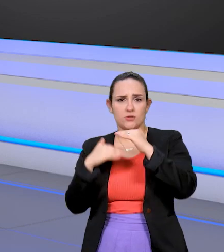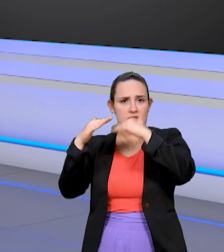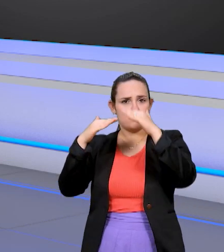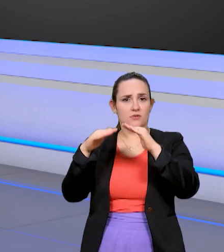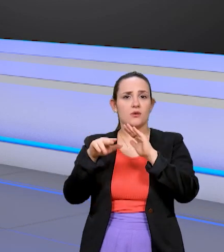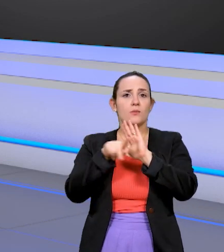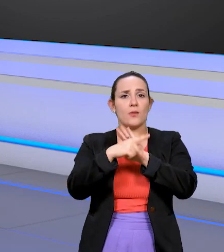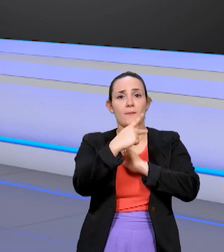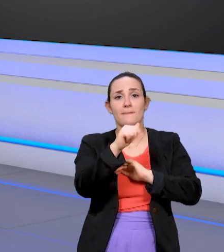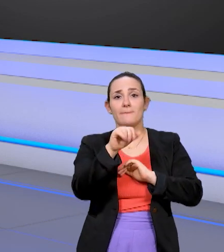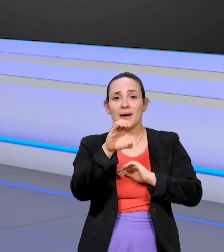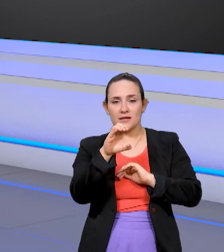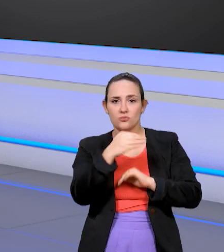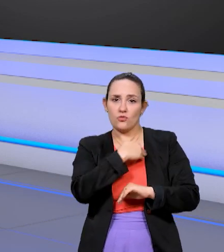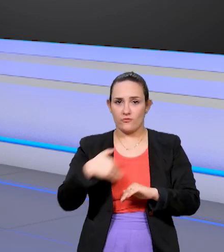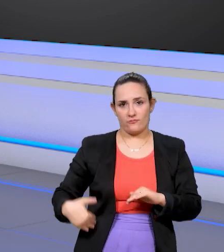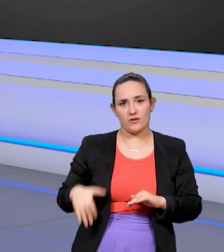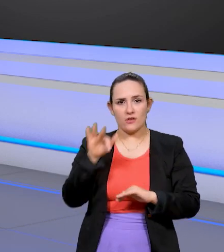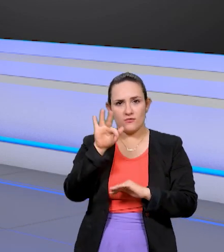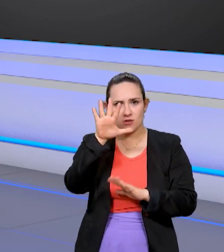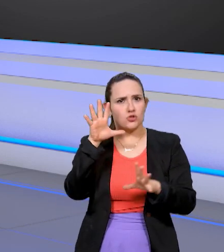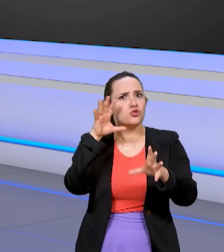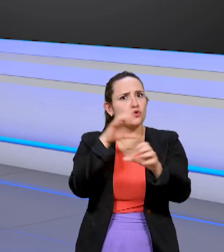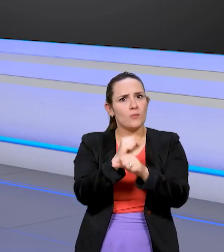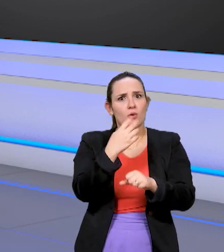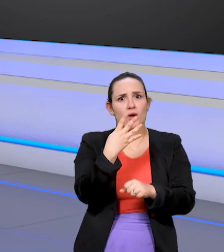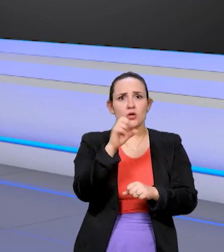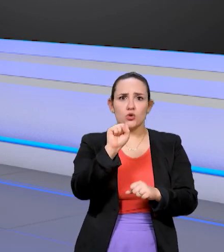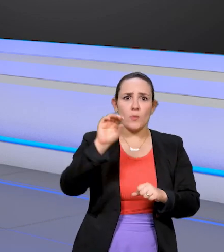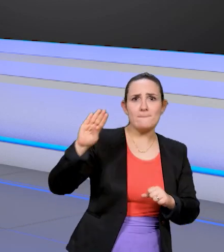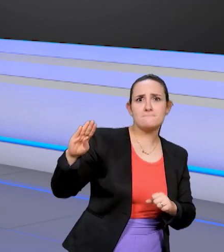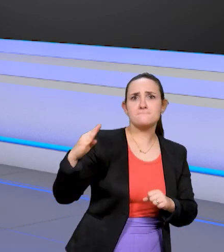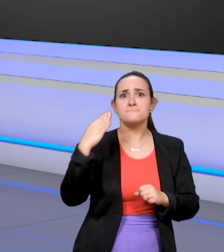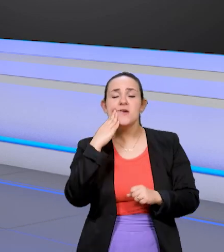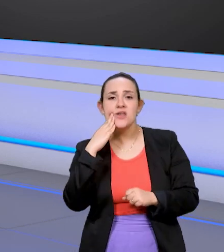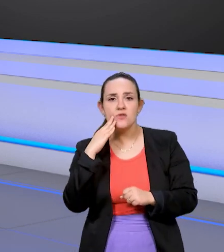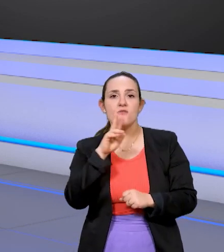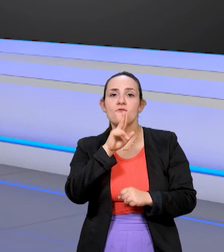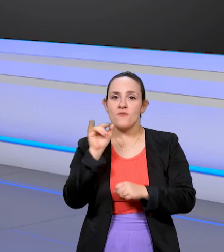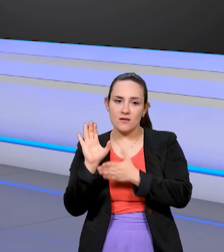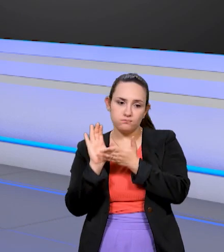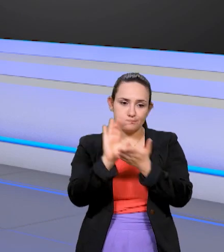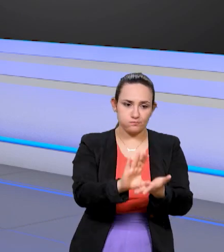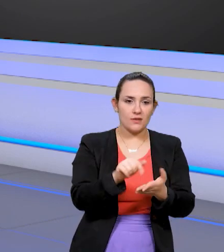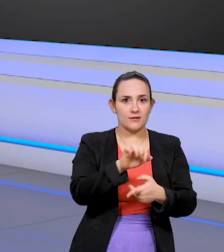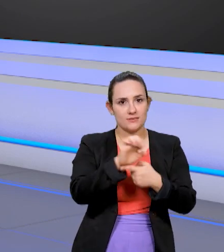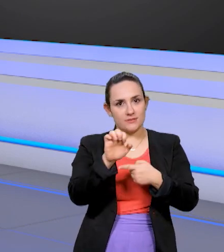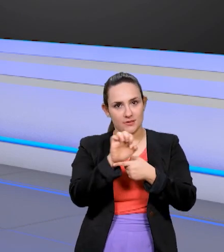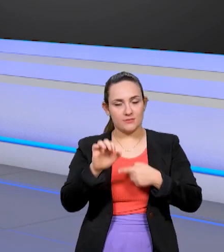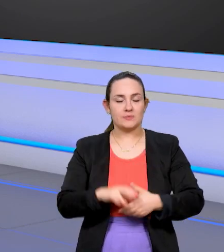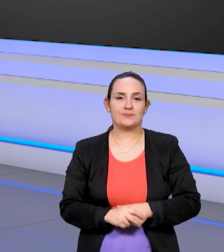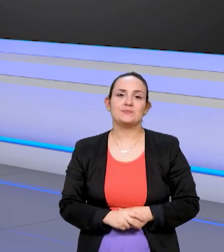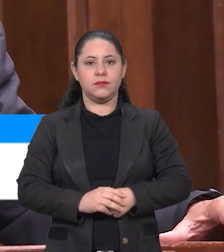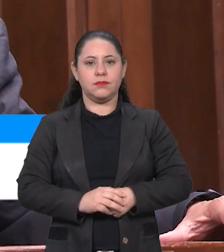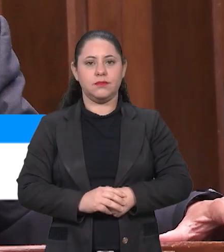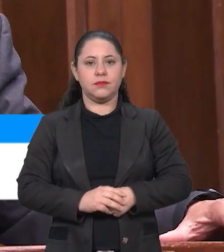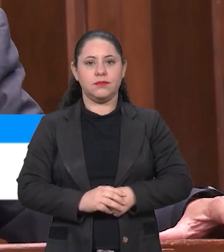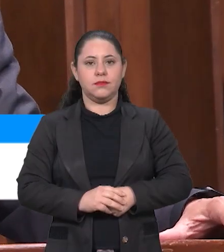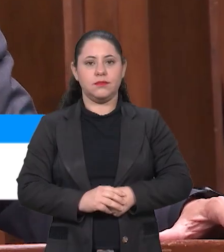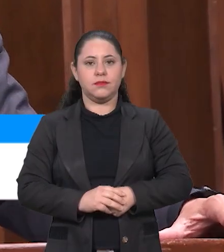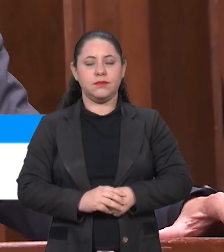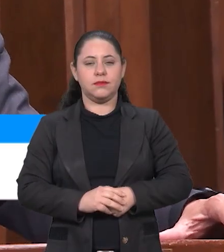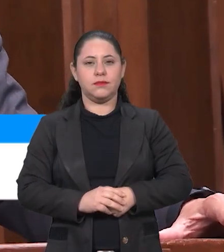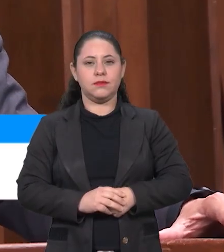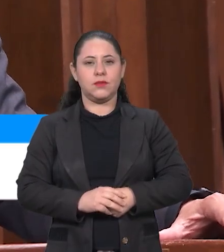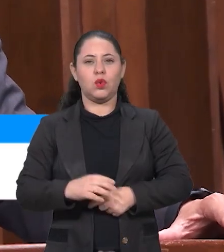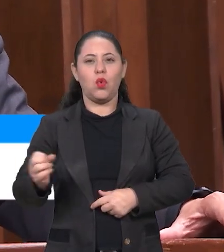Crescimento, o PAC, do governo federal. Quase 48 bilhões serão destinados ao nosso estado.